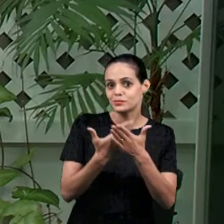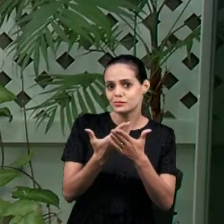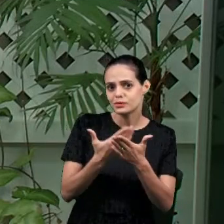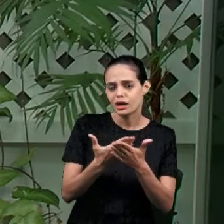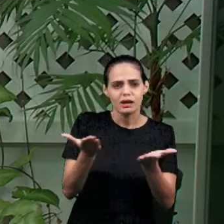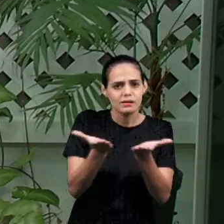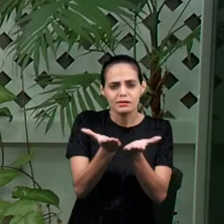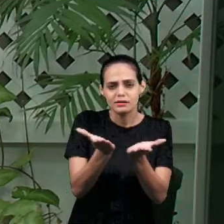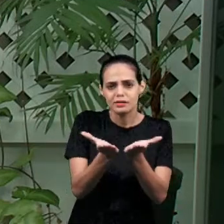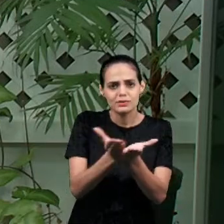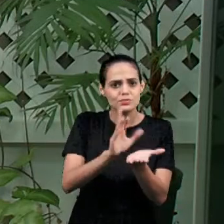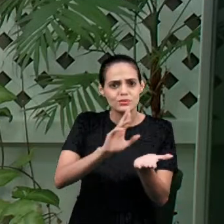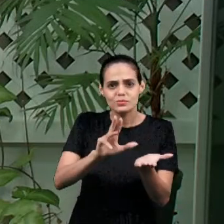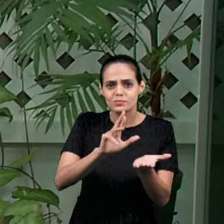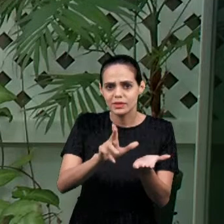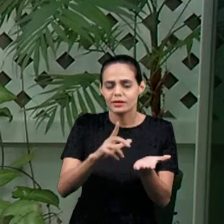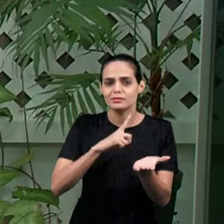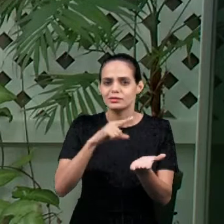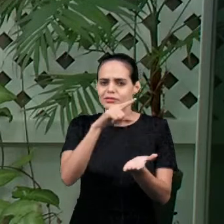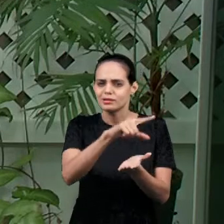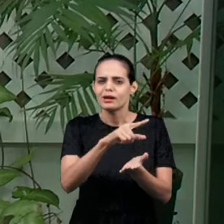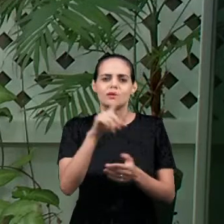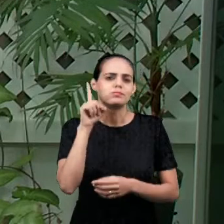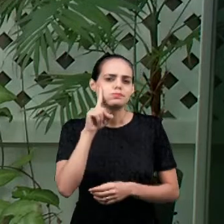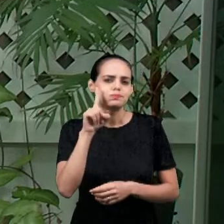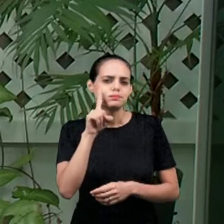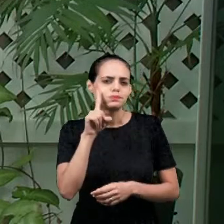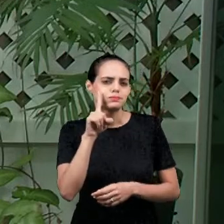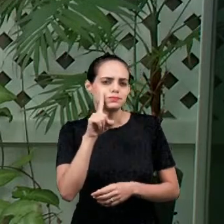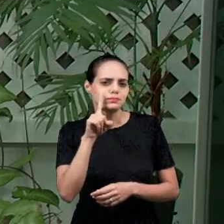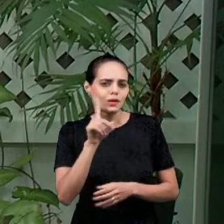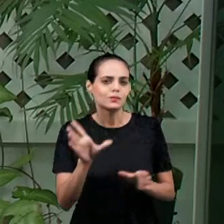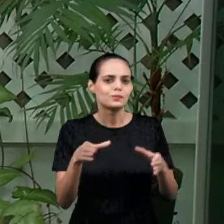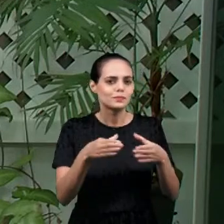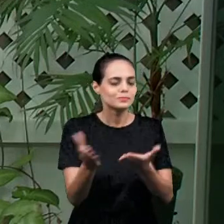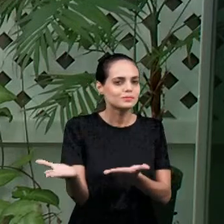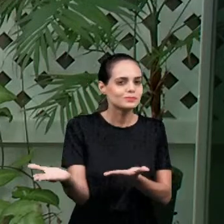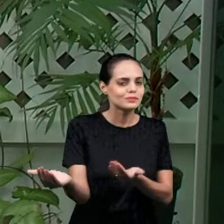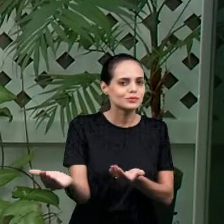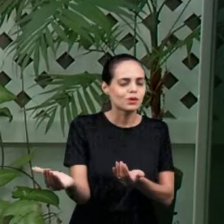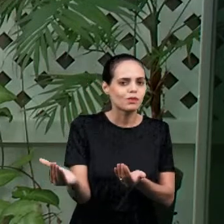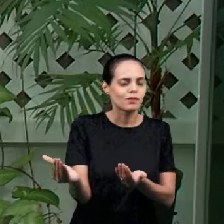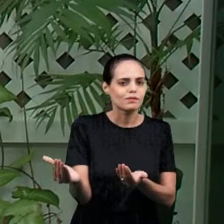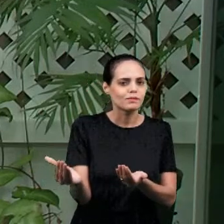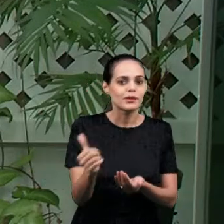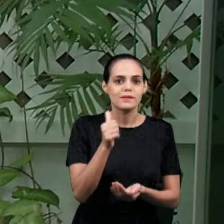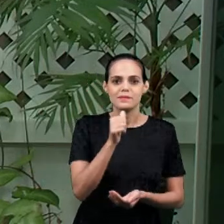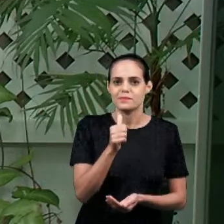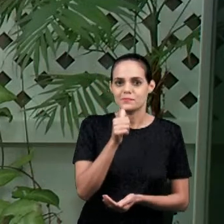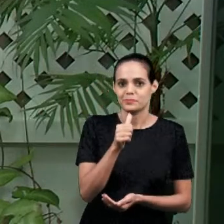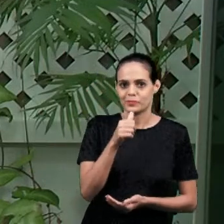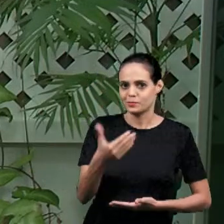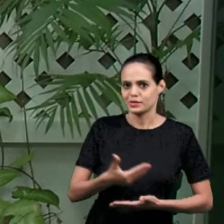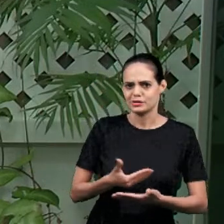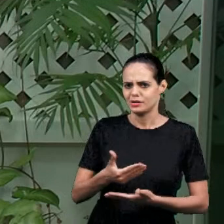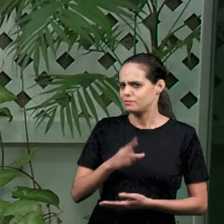inclusive aqui dos Estados Unidos, um grupo de jovens, uma irmã, eles não conheciam a Bíblia, nem Bíblia tinham lido ainda. E esse